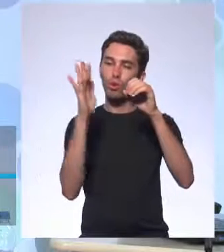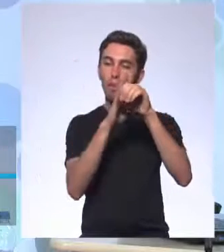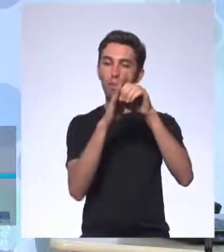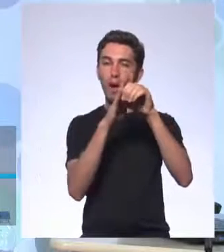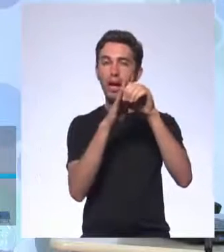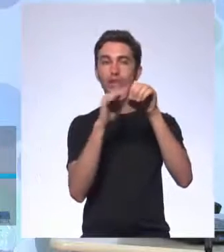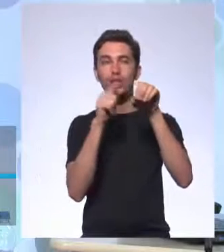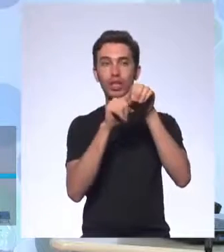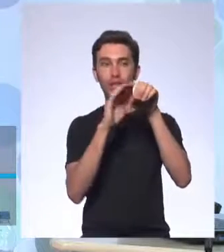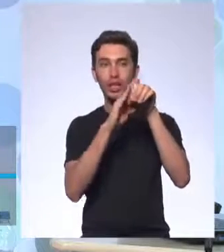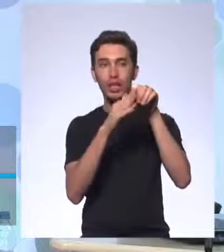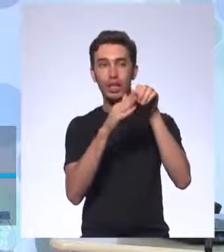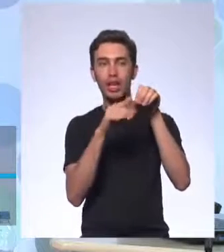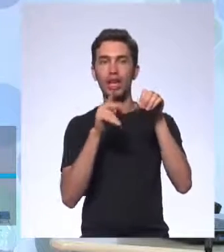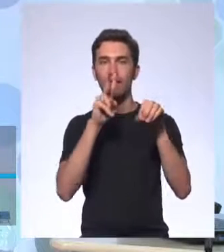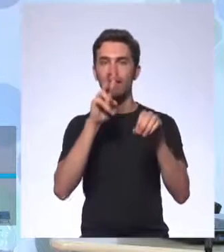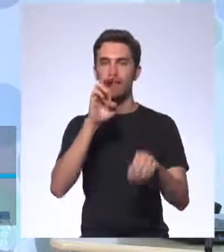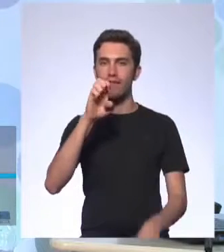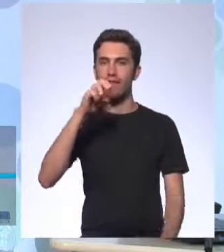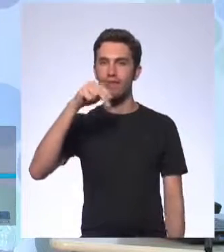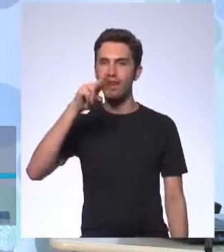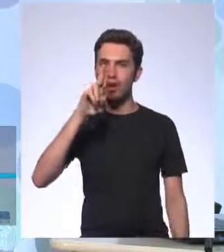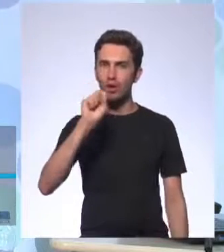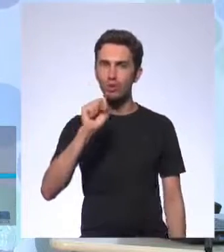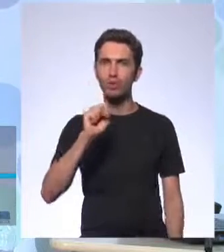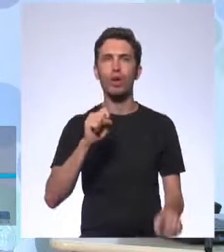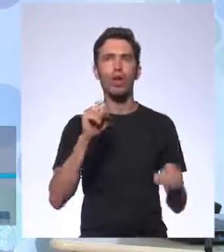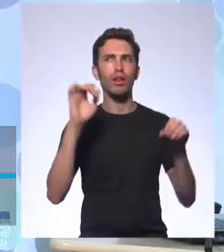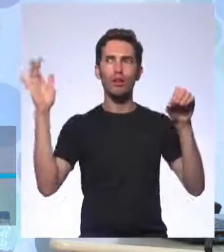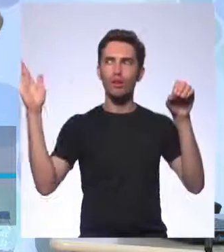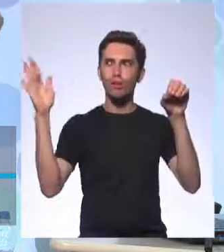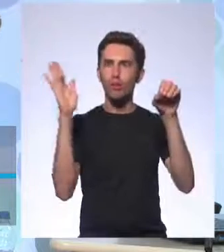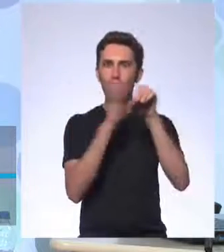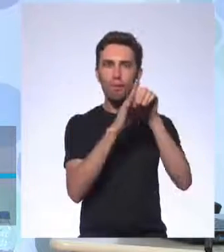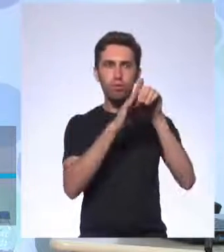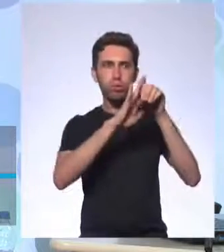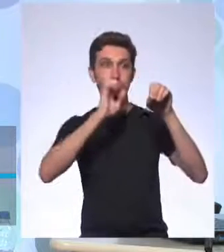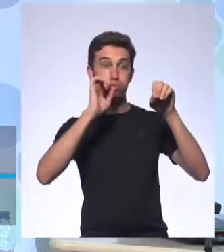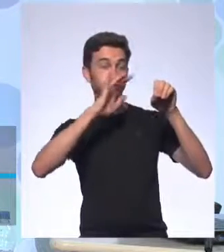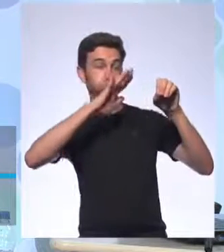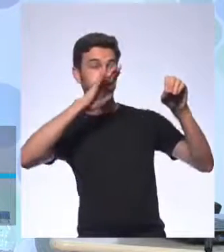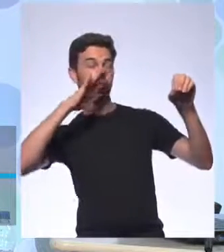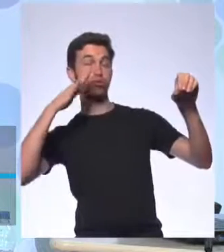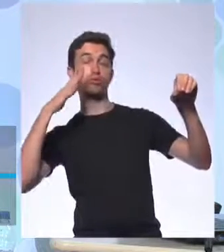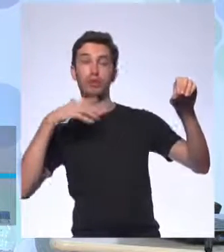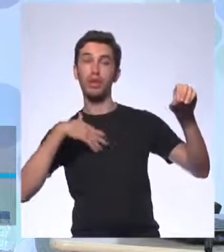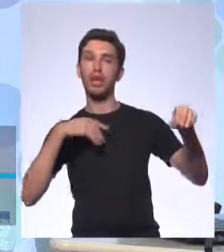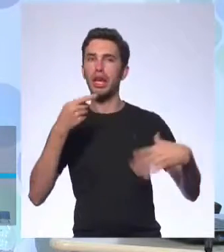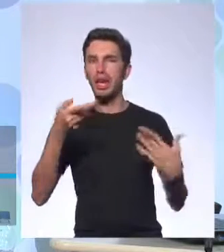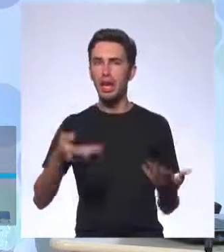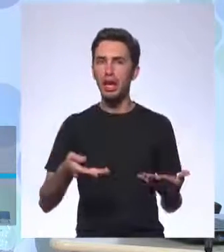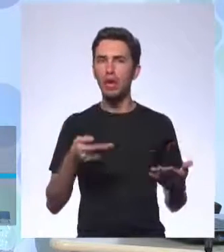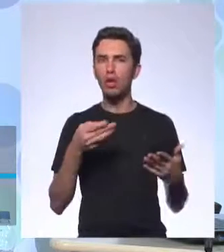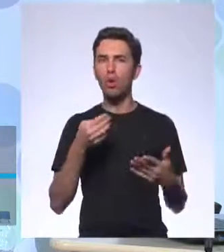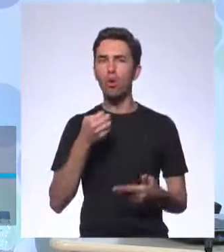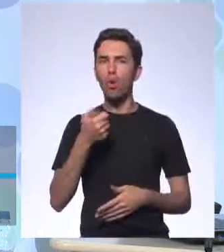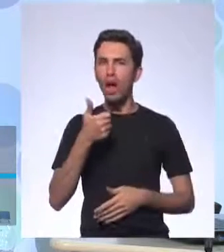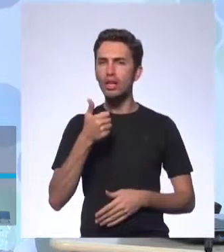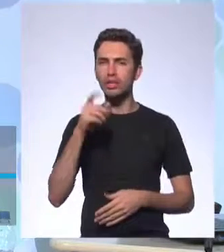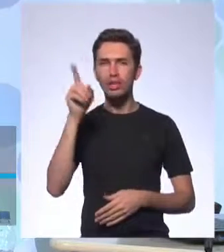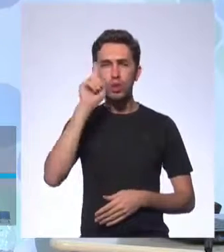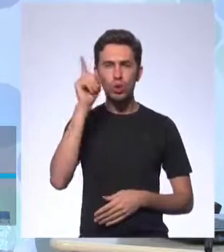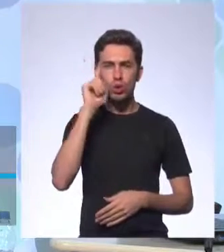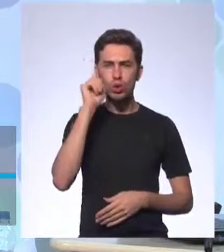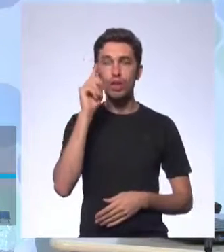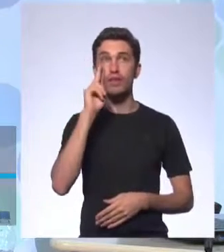Quando é dia, por exemplo, em Vênus, ele brilha muito, né? Brilha demais. Aliás, Vênus é bem observável quase todos os dias,